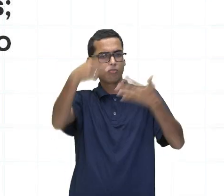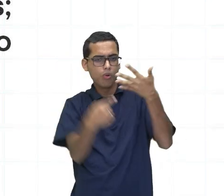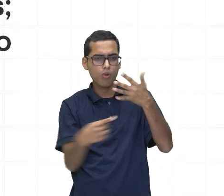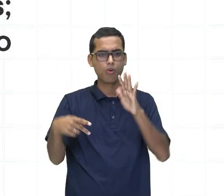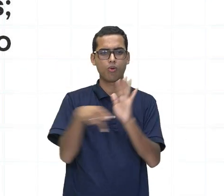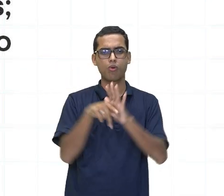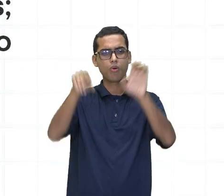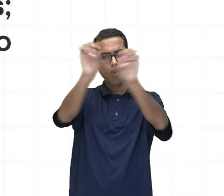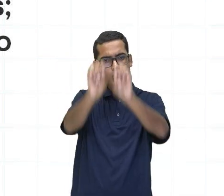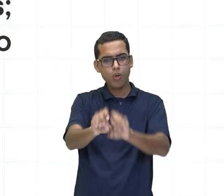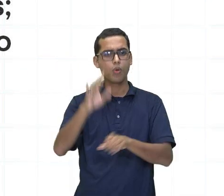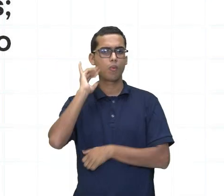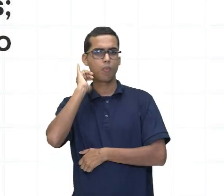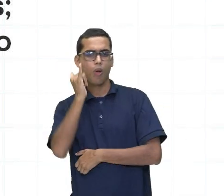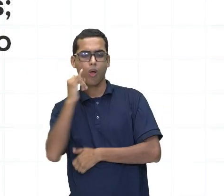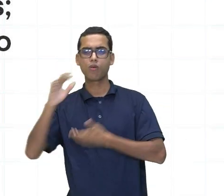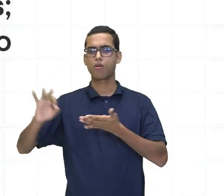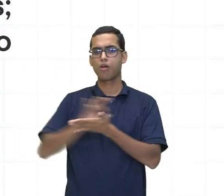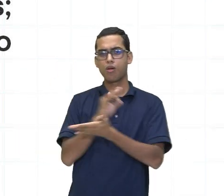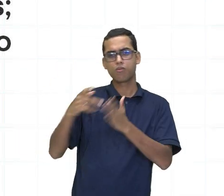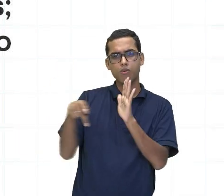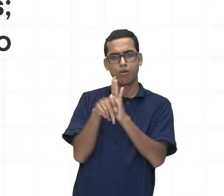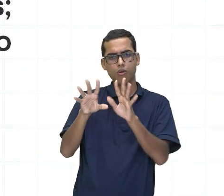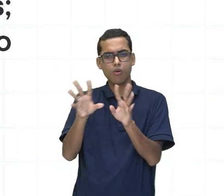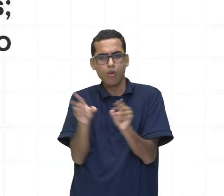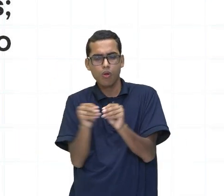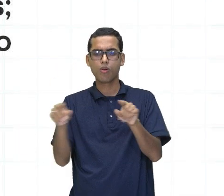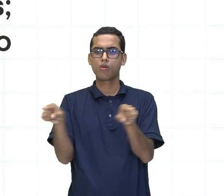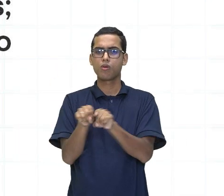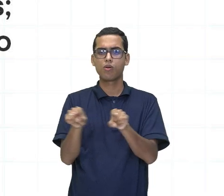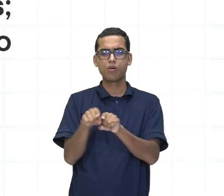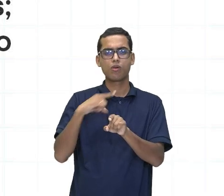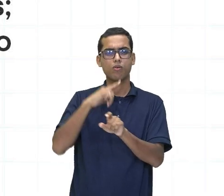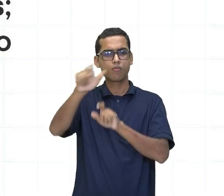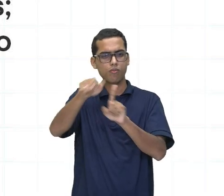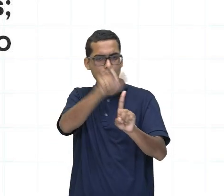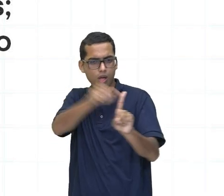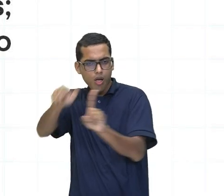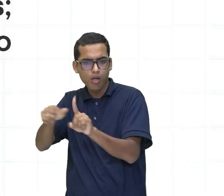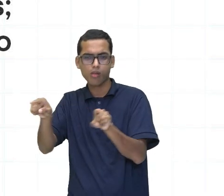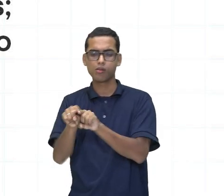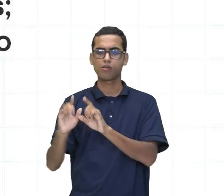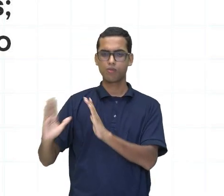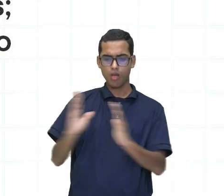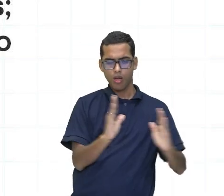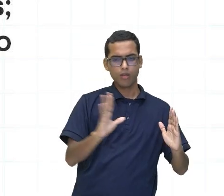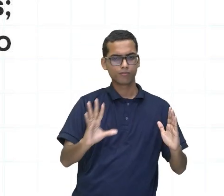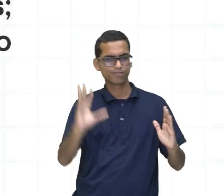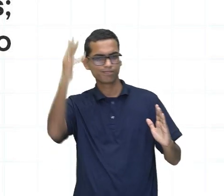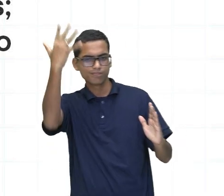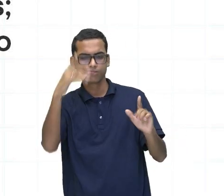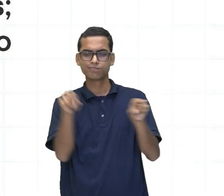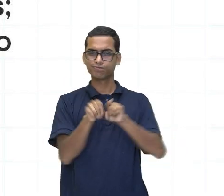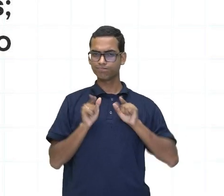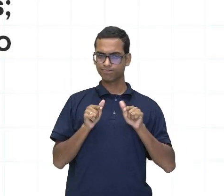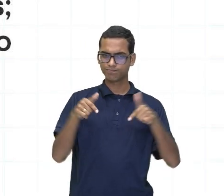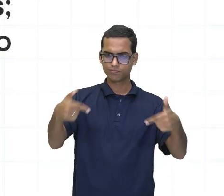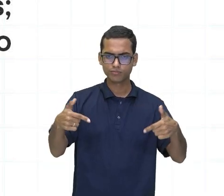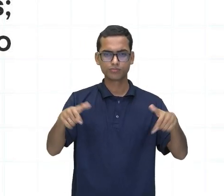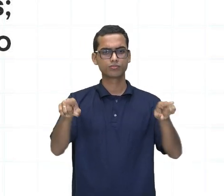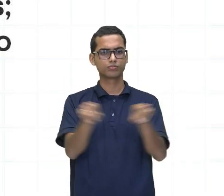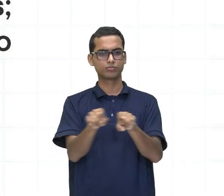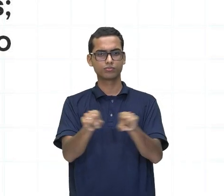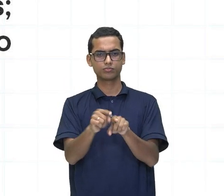constituintes, estrutura da narrativa, rubricas, marcação dos personagens, divisão em cenas